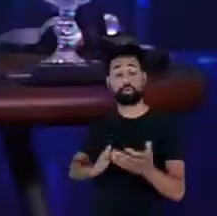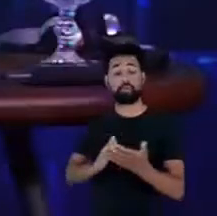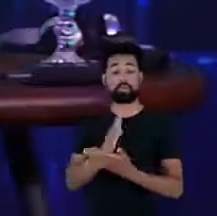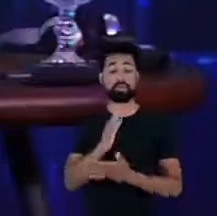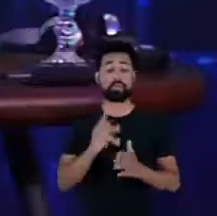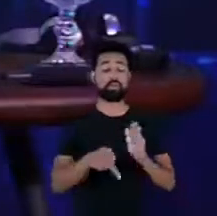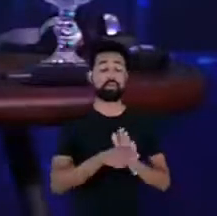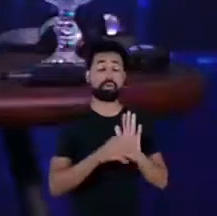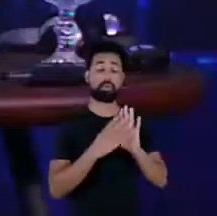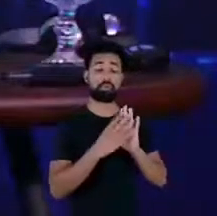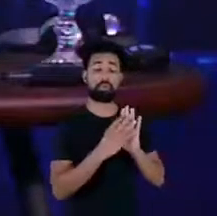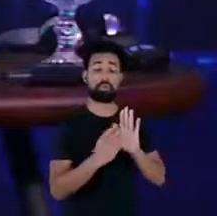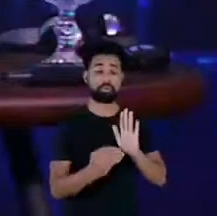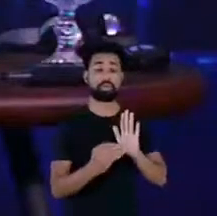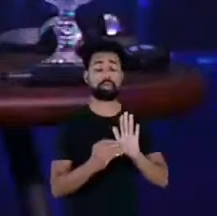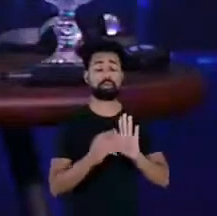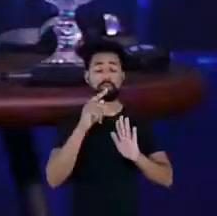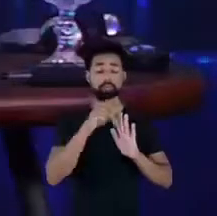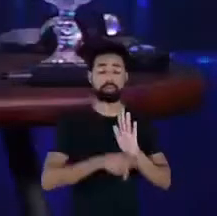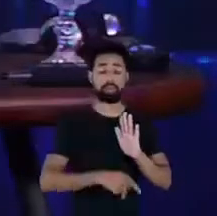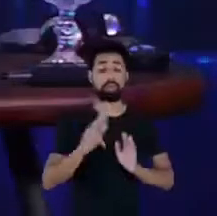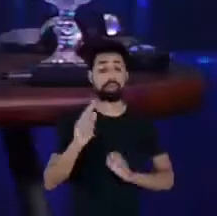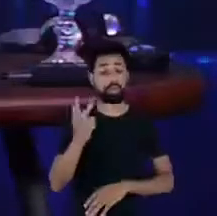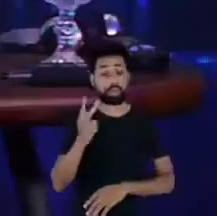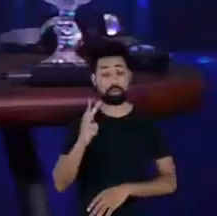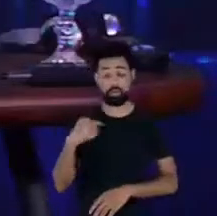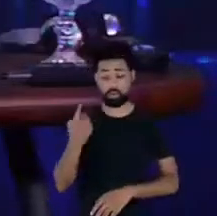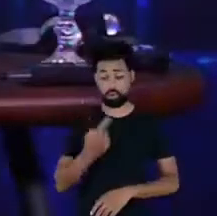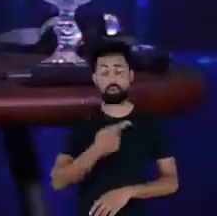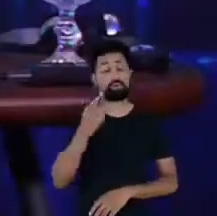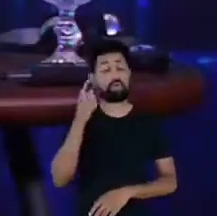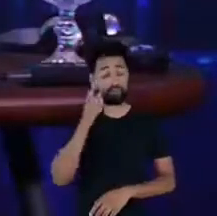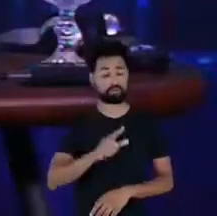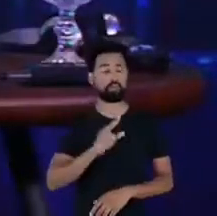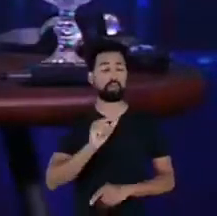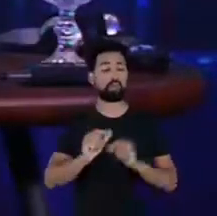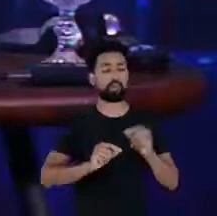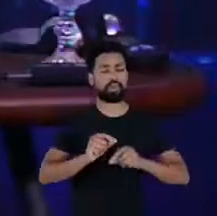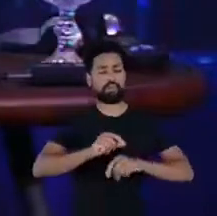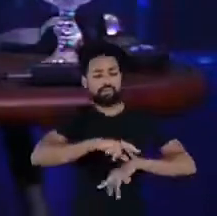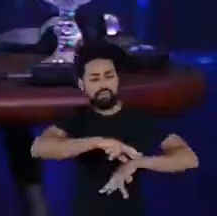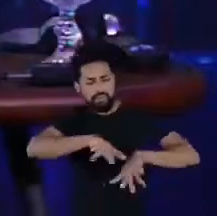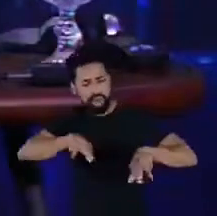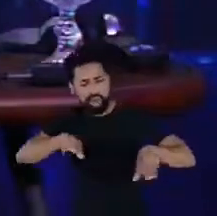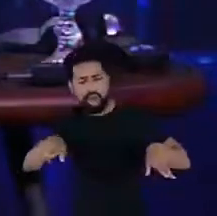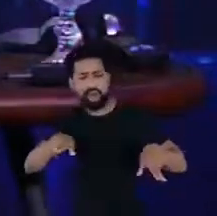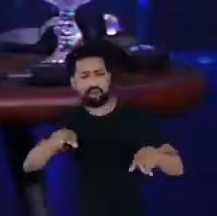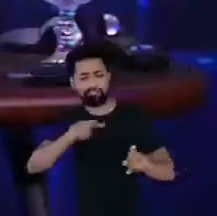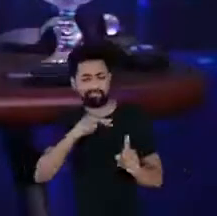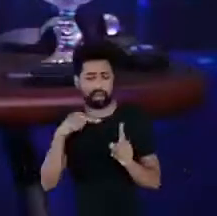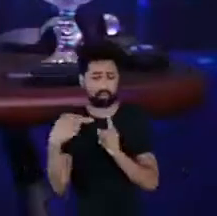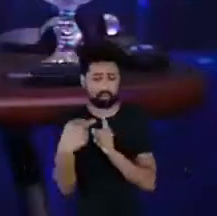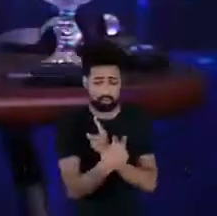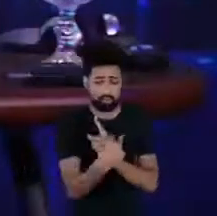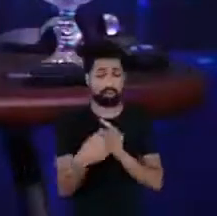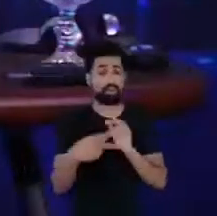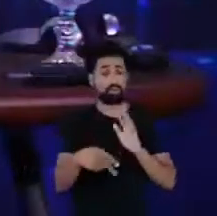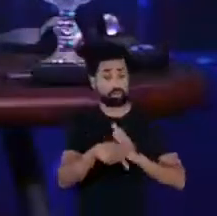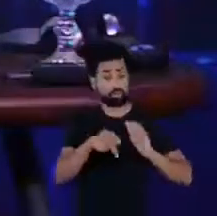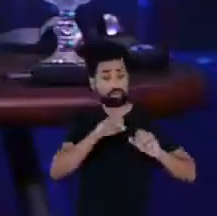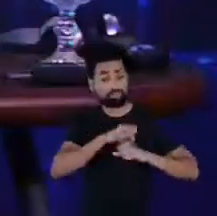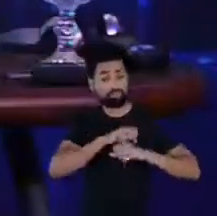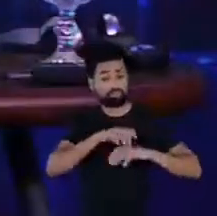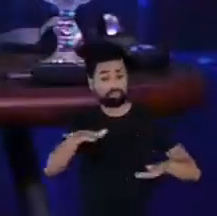para projetos híbridos. E nós vamos ganhar em várias perspectivas. Da perspectiva da transmissão, a gente